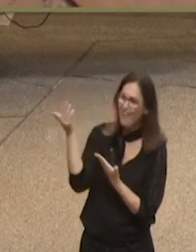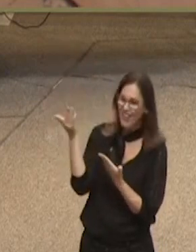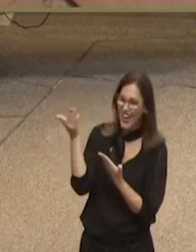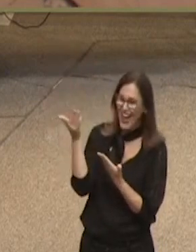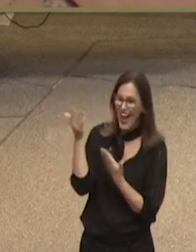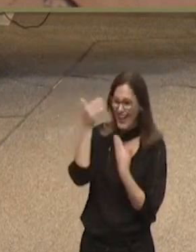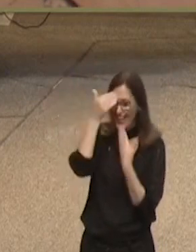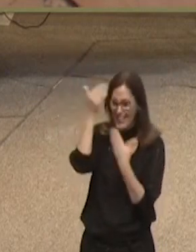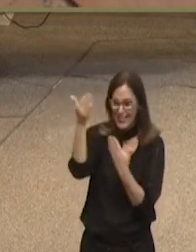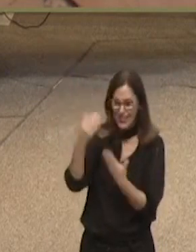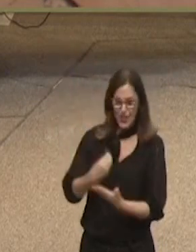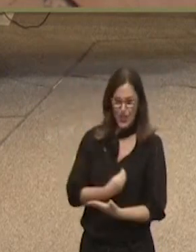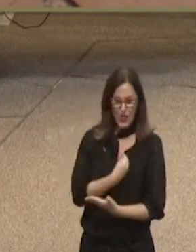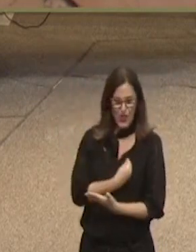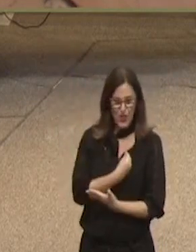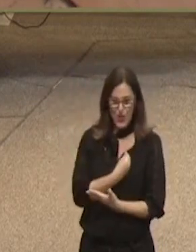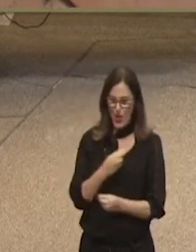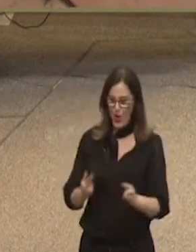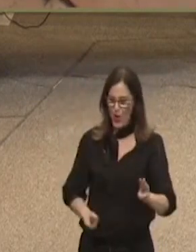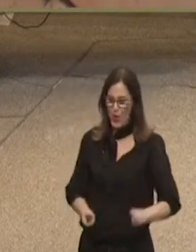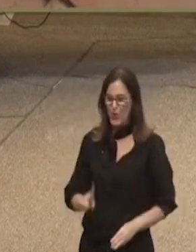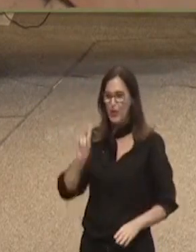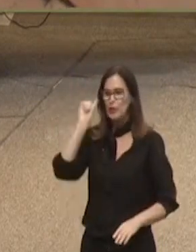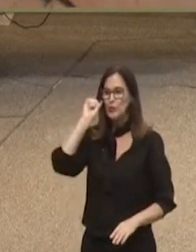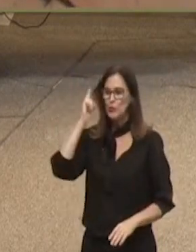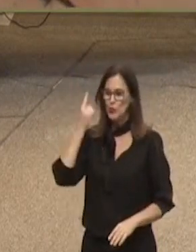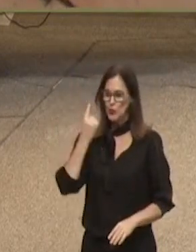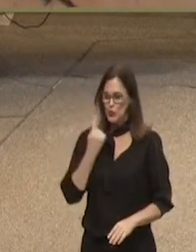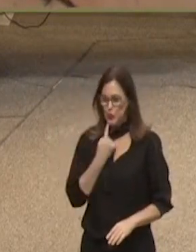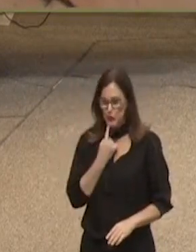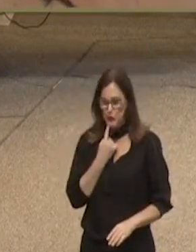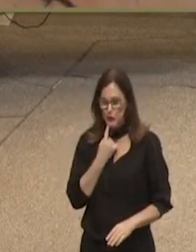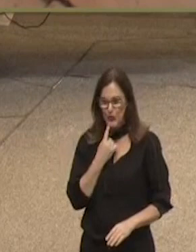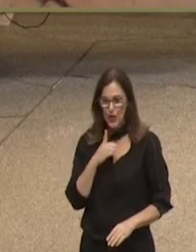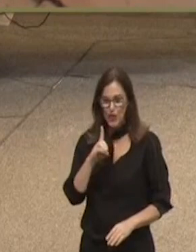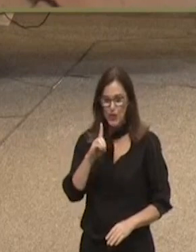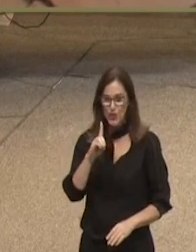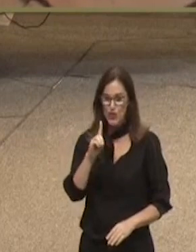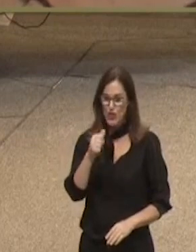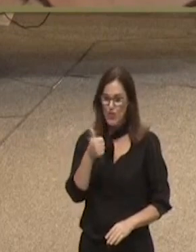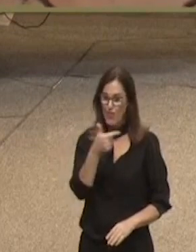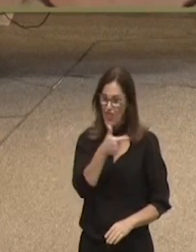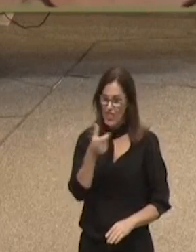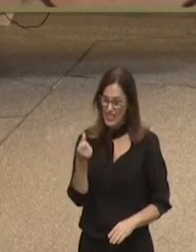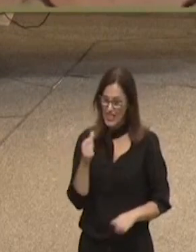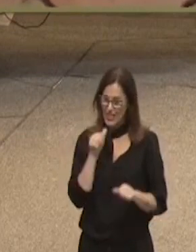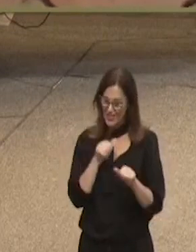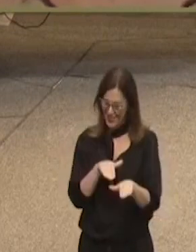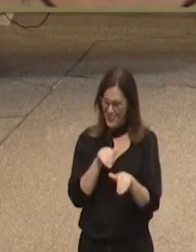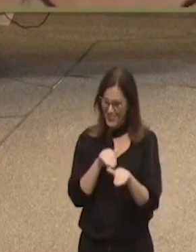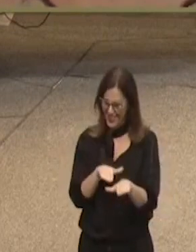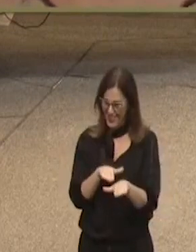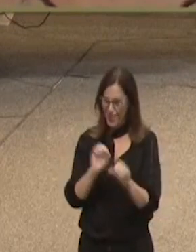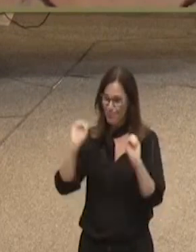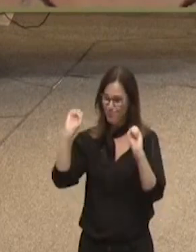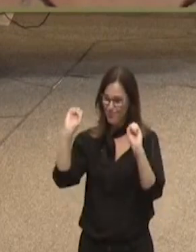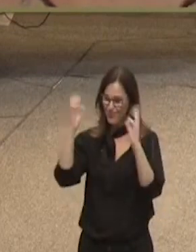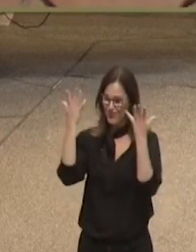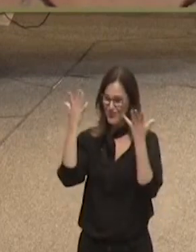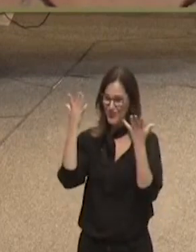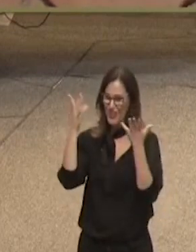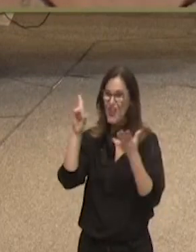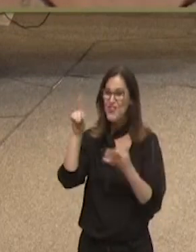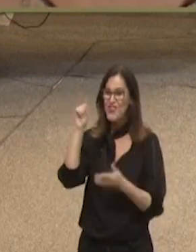a Deus pela vida do Ministério com Surdos. No dia 26 de setembro último, foi comemorado o Dia